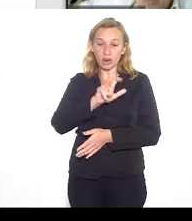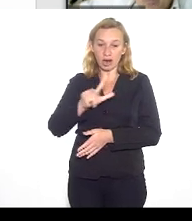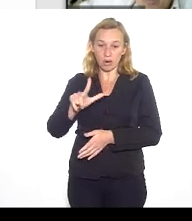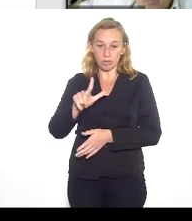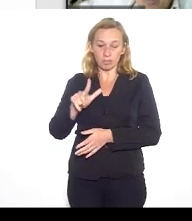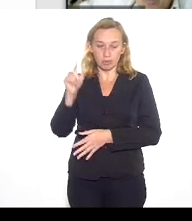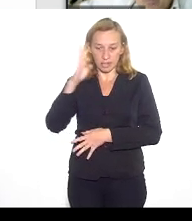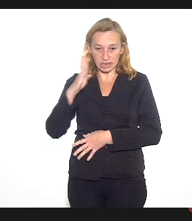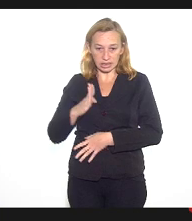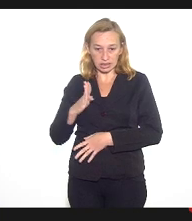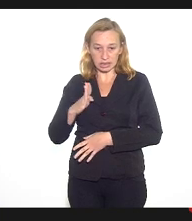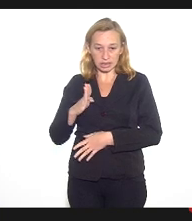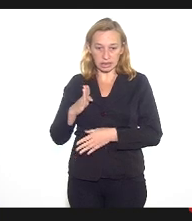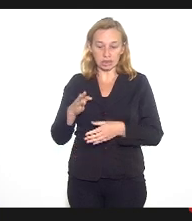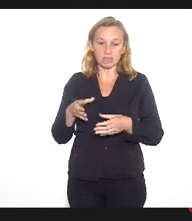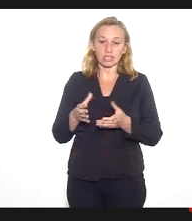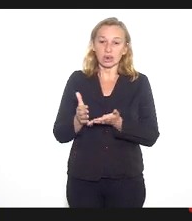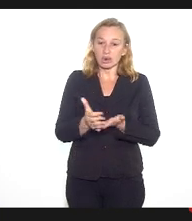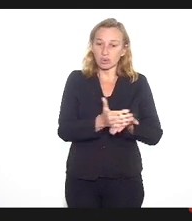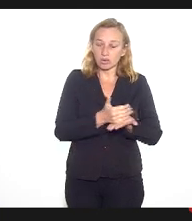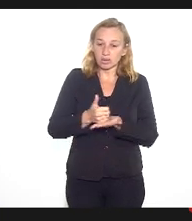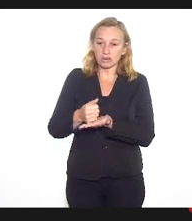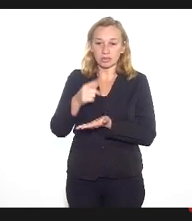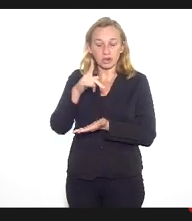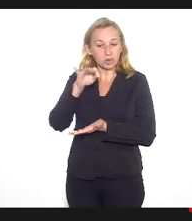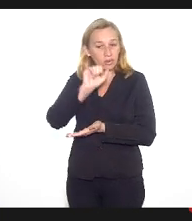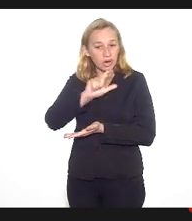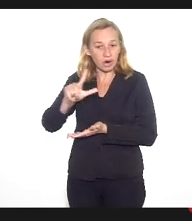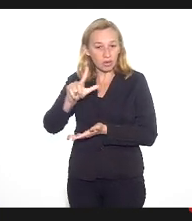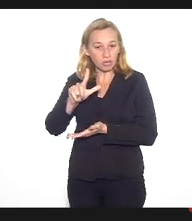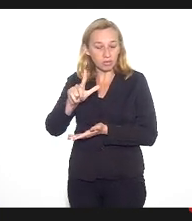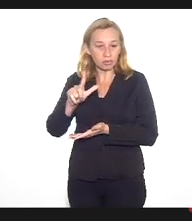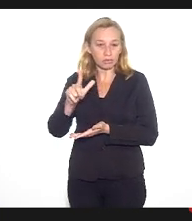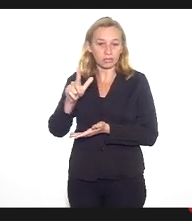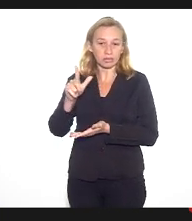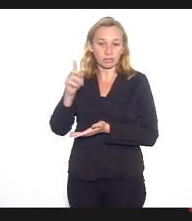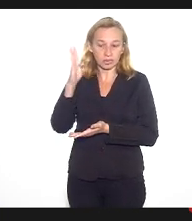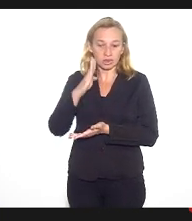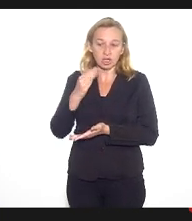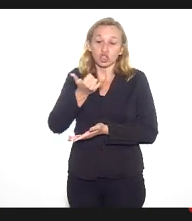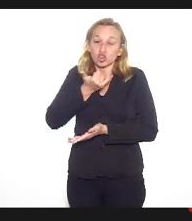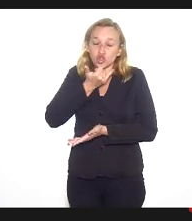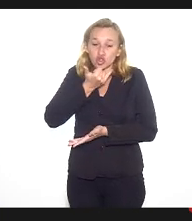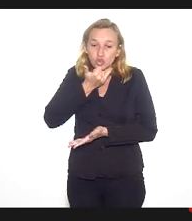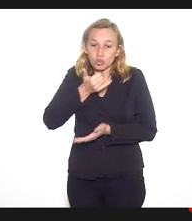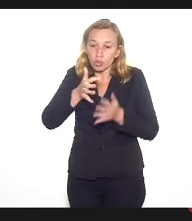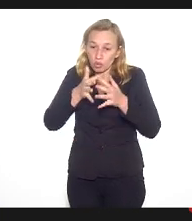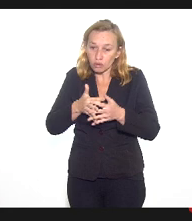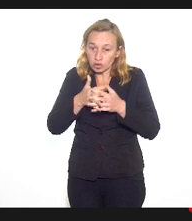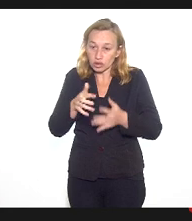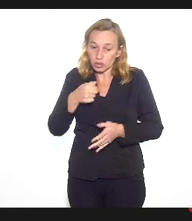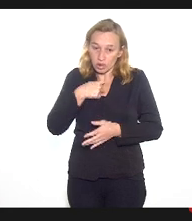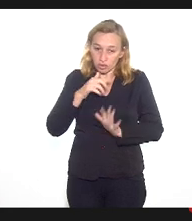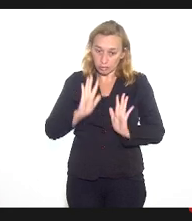somente dos montantes recolhidos pela Petrogal Brasil. Então, novamente, peço desculpas se não foi claro.